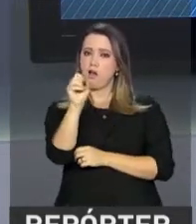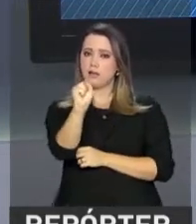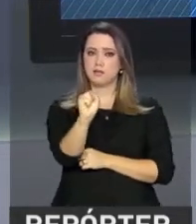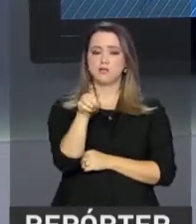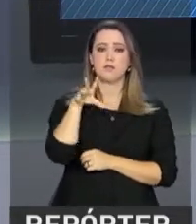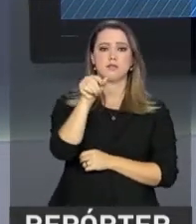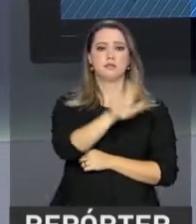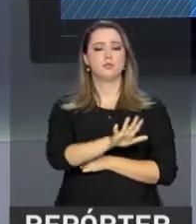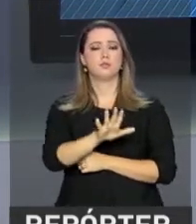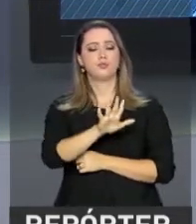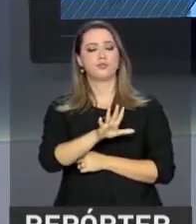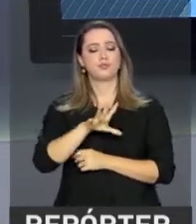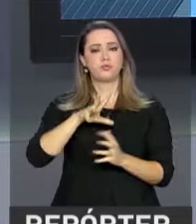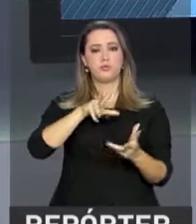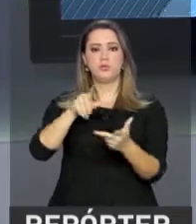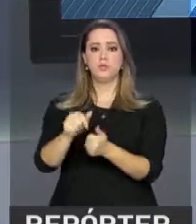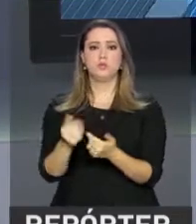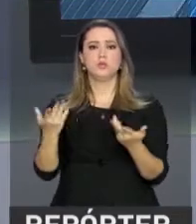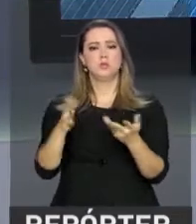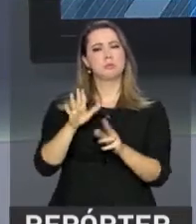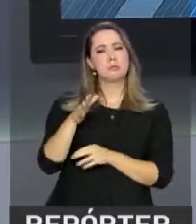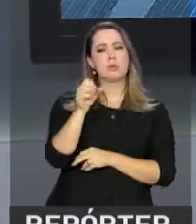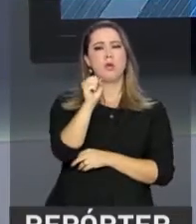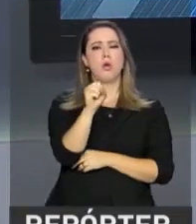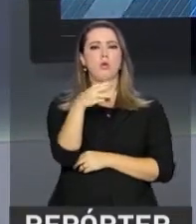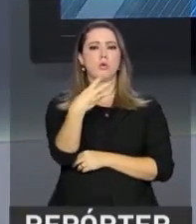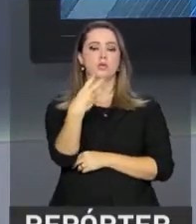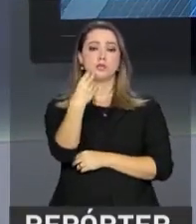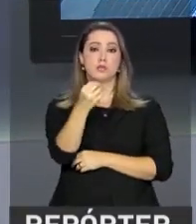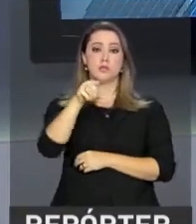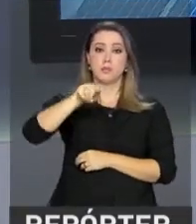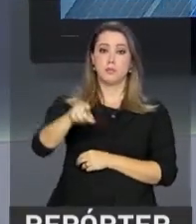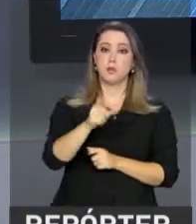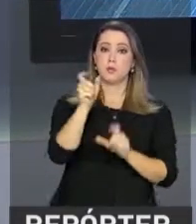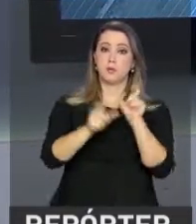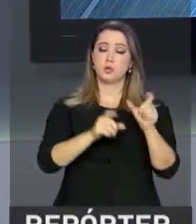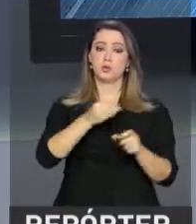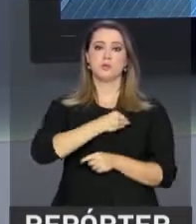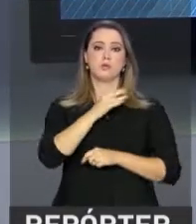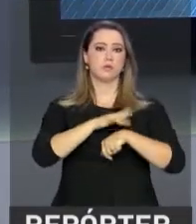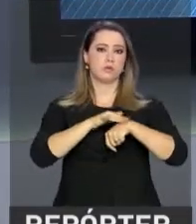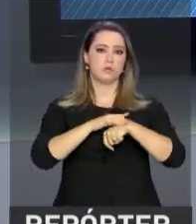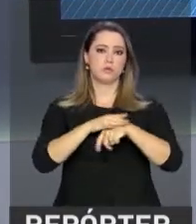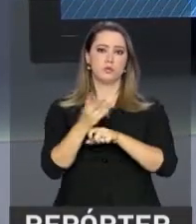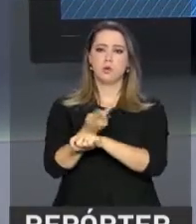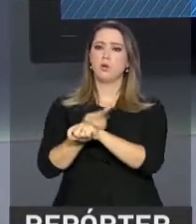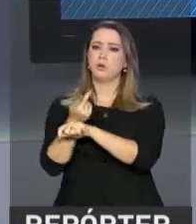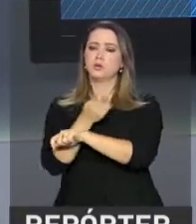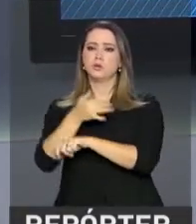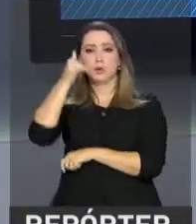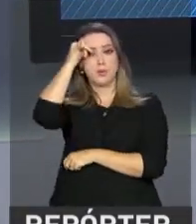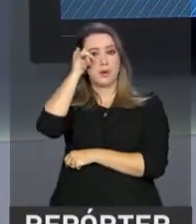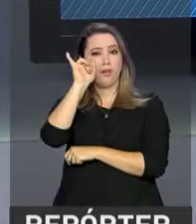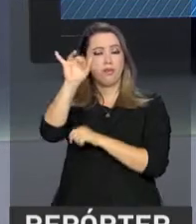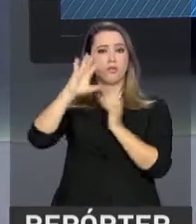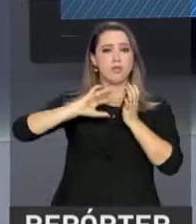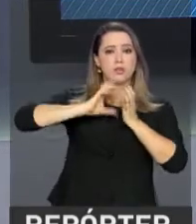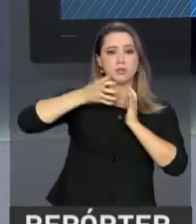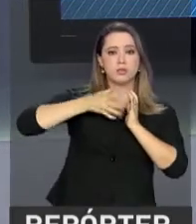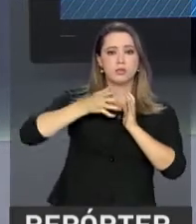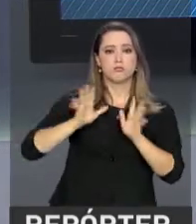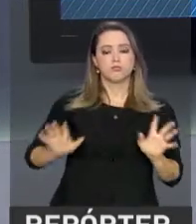indicam que aproximadamente 830 mil pessoas convivem com a doença ea busca pelo combate à aids